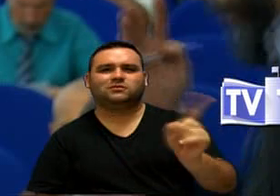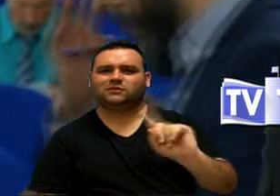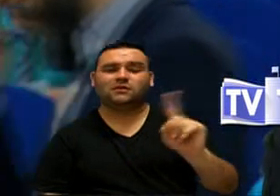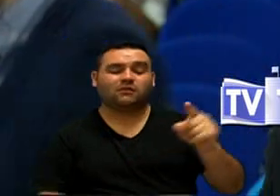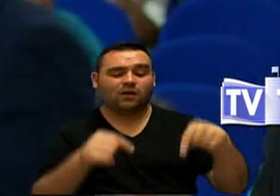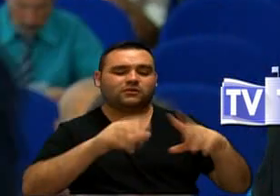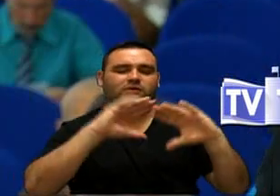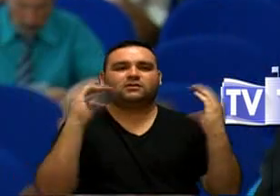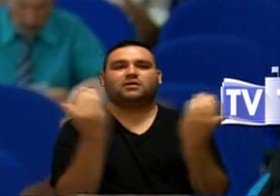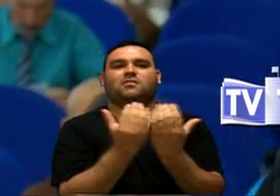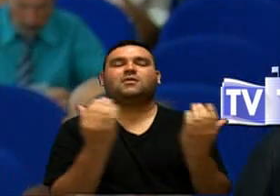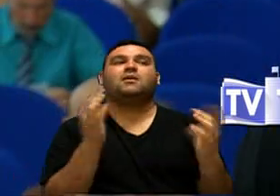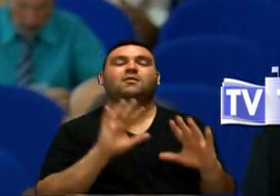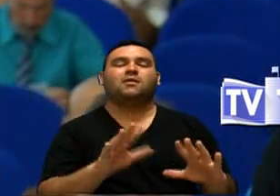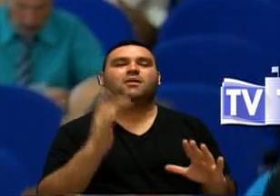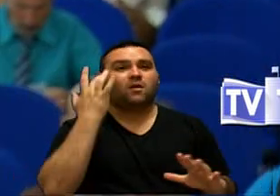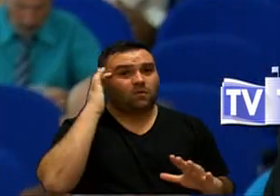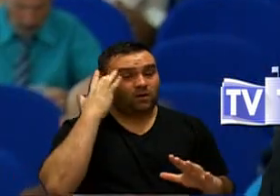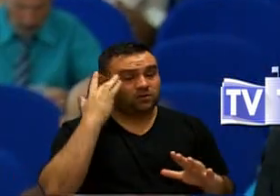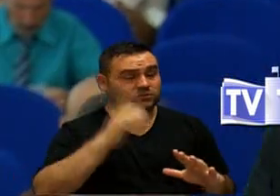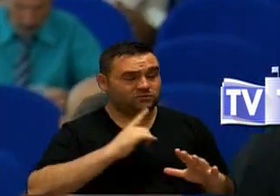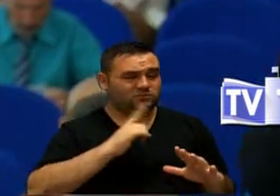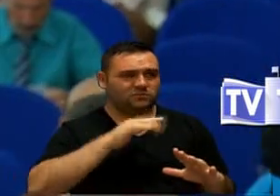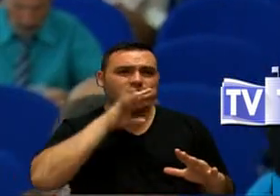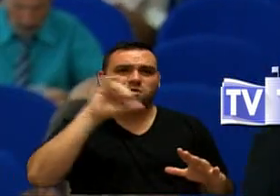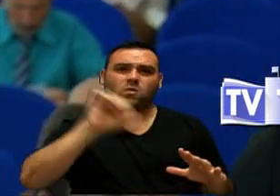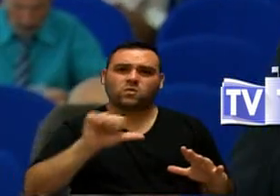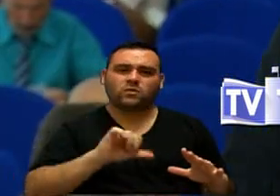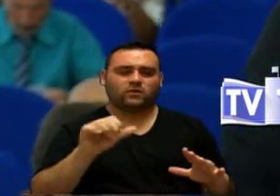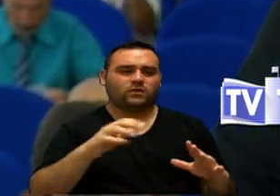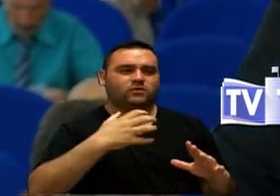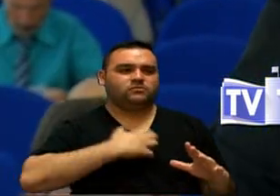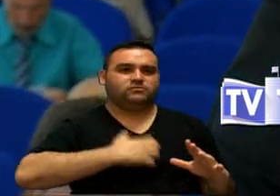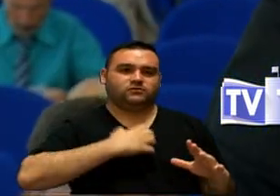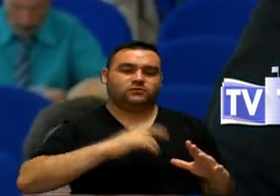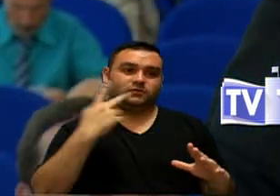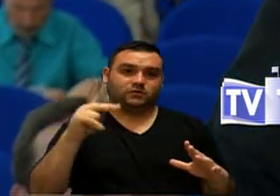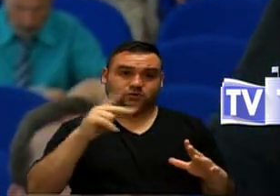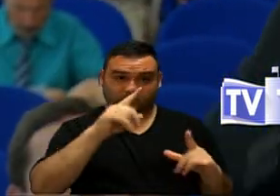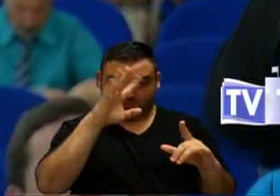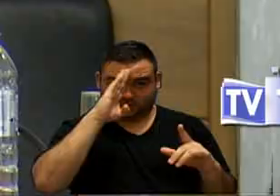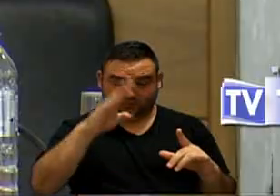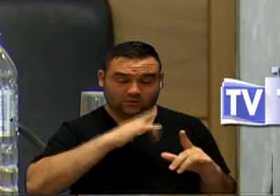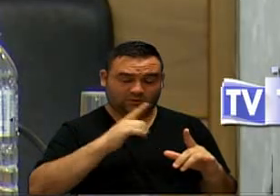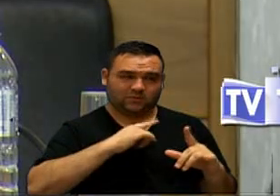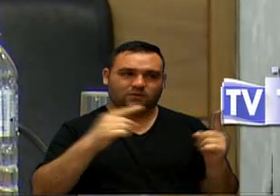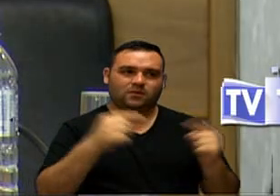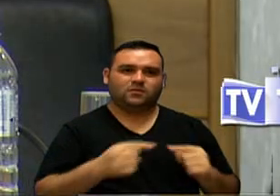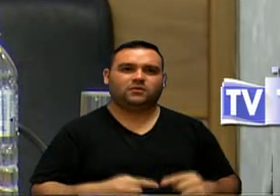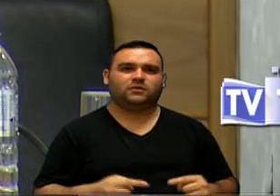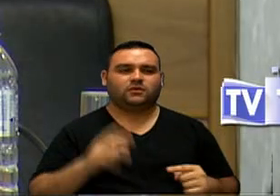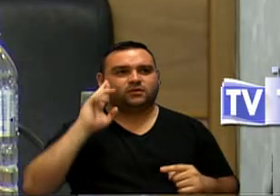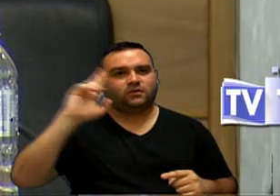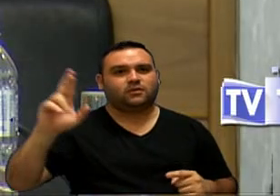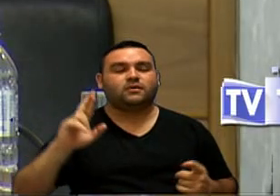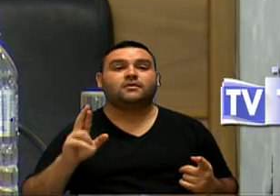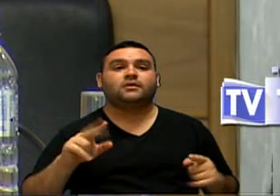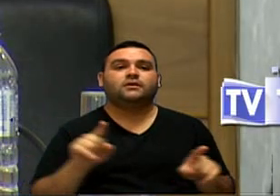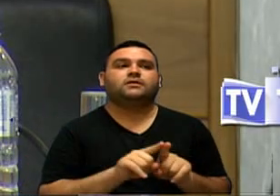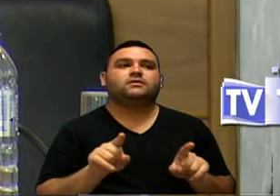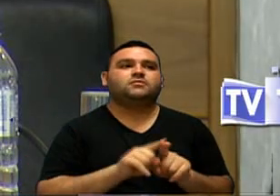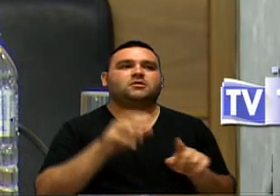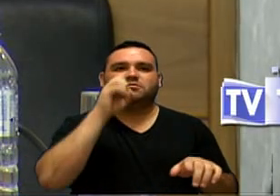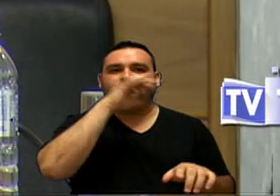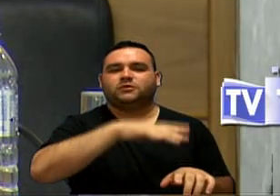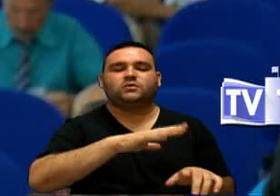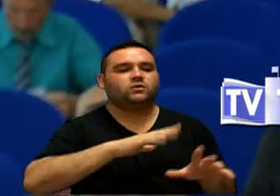respeito à casa. Eu acho que foi muito ruim a atitude, em especial na audiência, um desrespeito com Vossa Excelência e um desrespeito